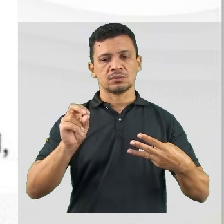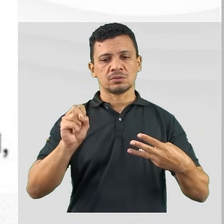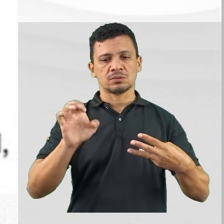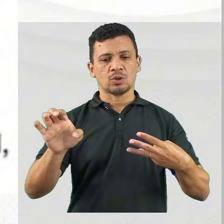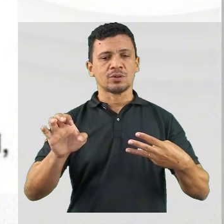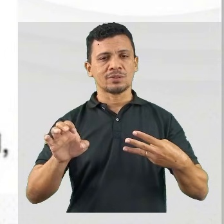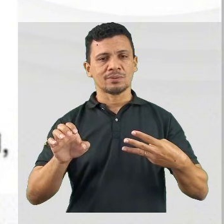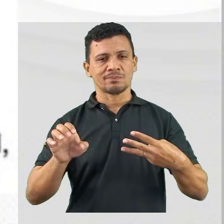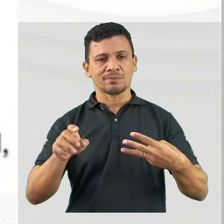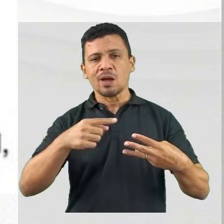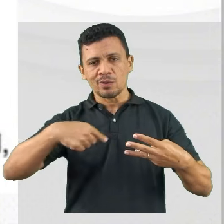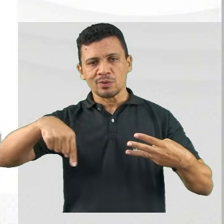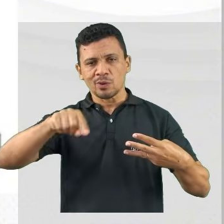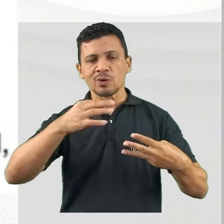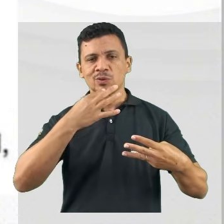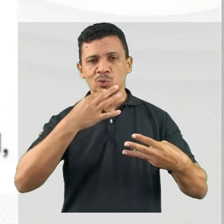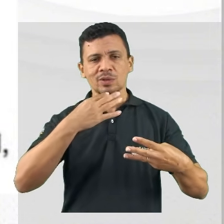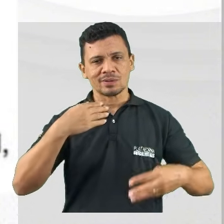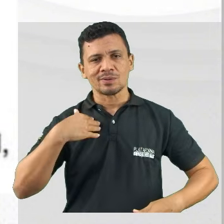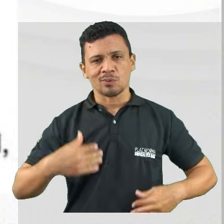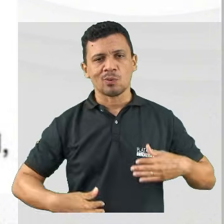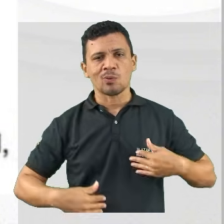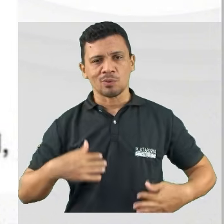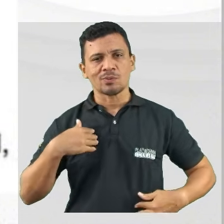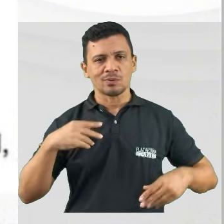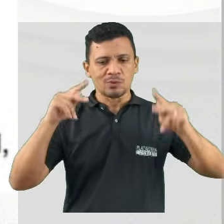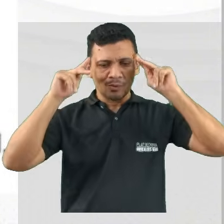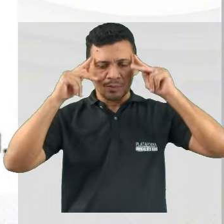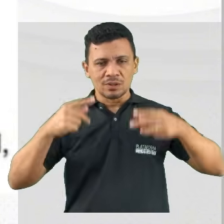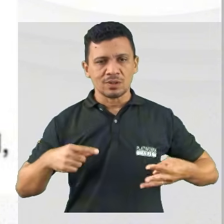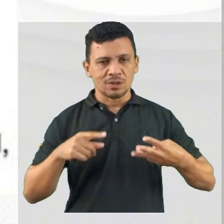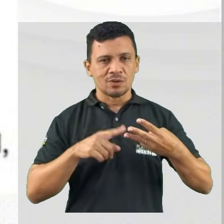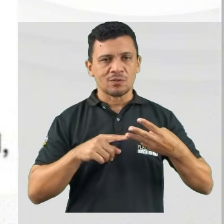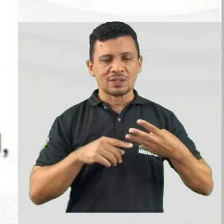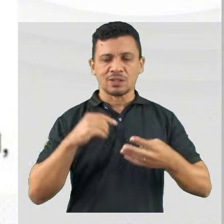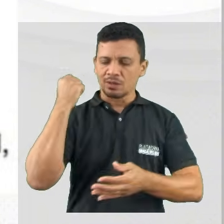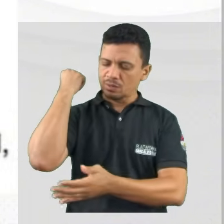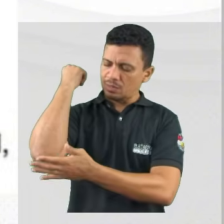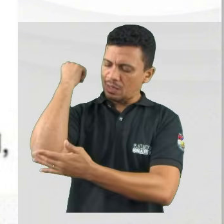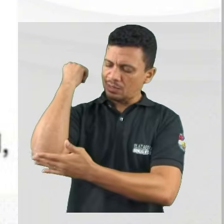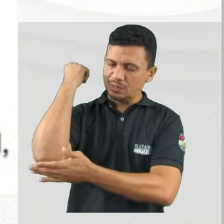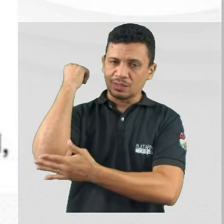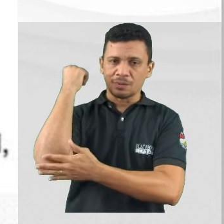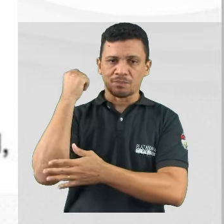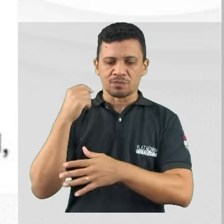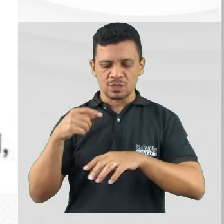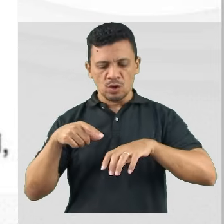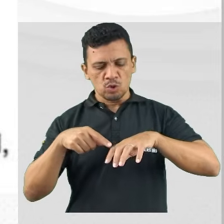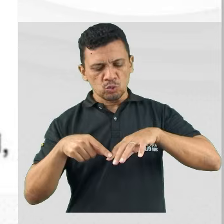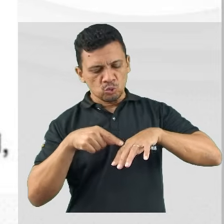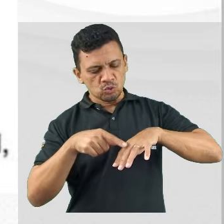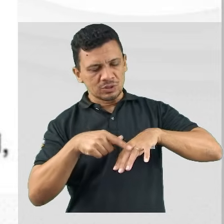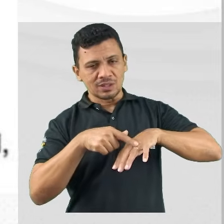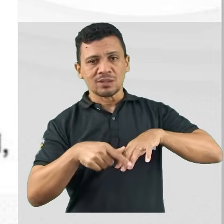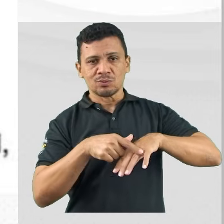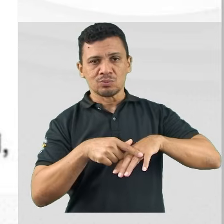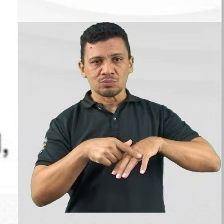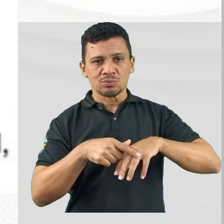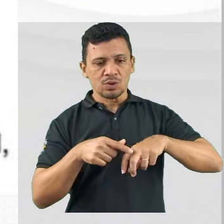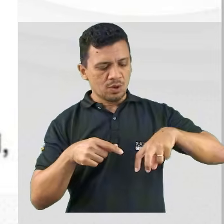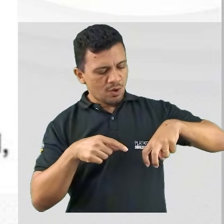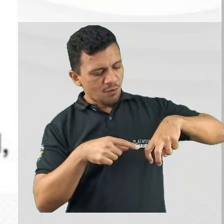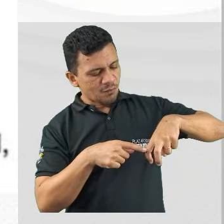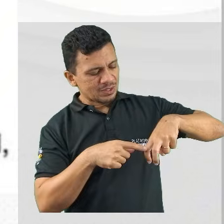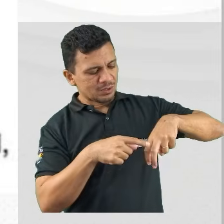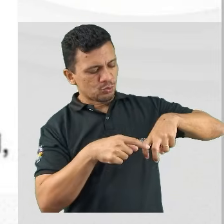gente mais conhece aí dentro do nosso corpo humano. Vai ter no cotovelo, no punho, nos dedos, no joelho, tornozelo, tá?